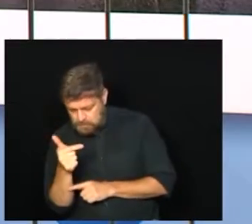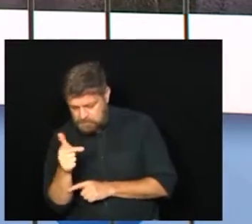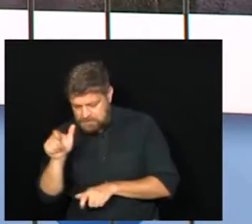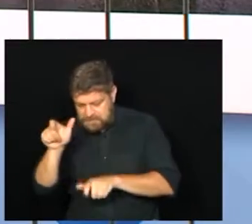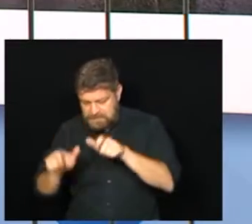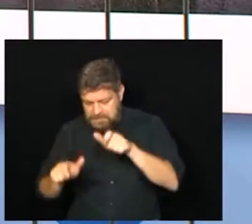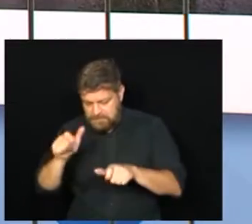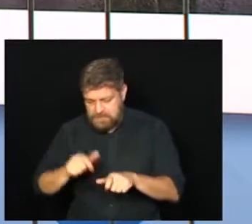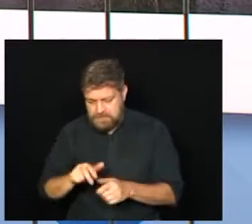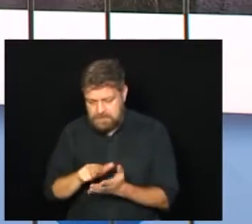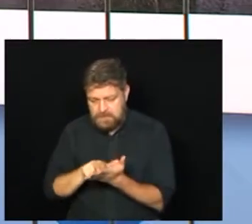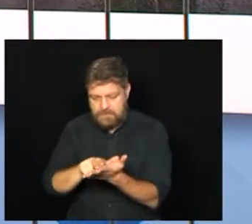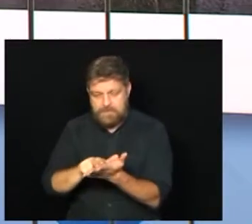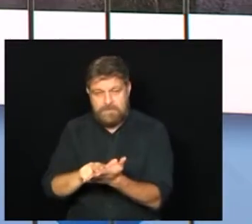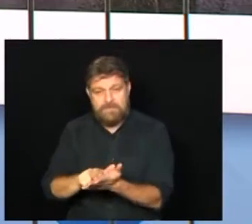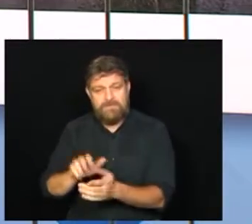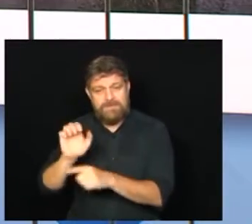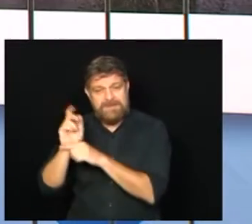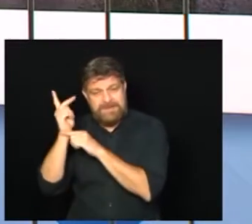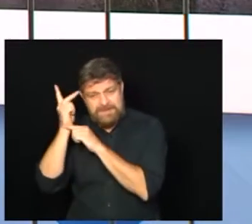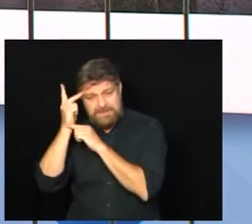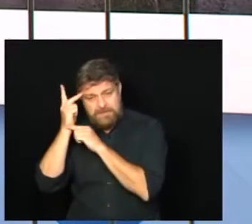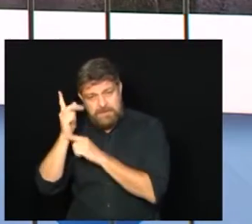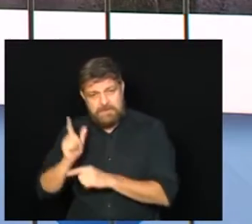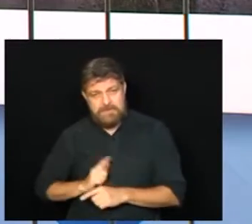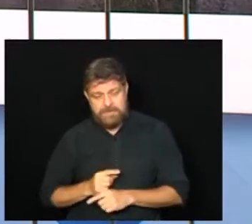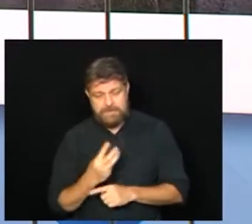os municípios paulistas, dos quais